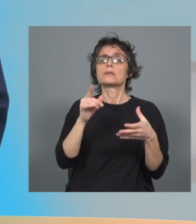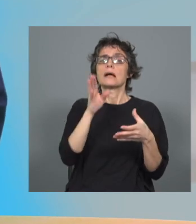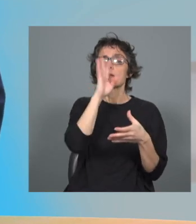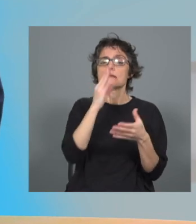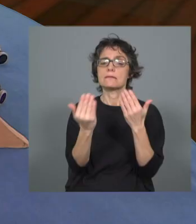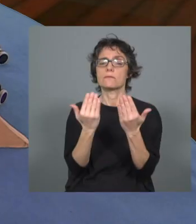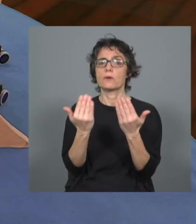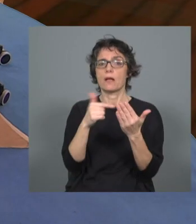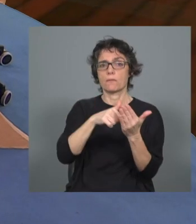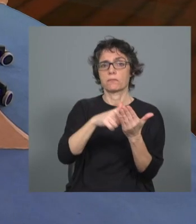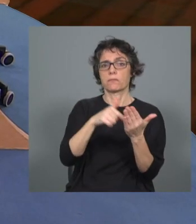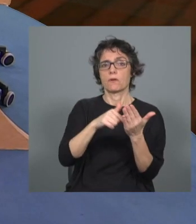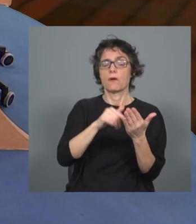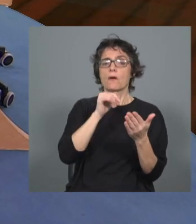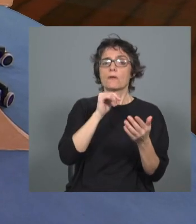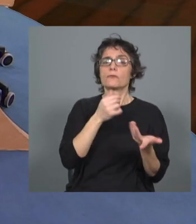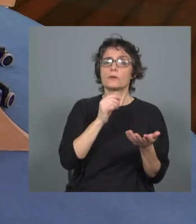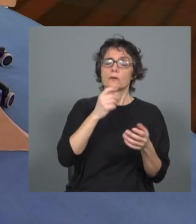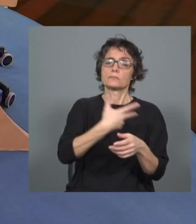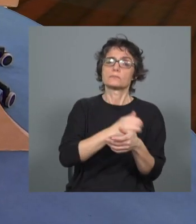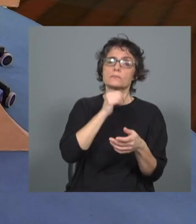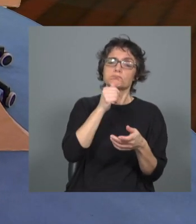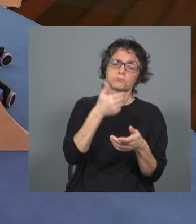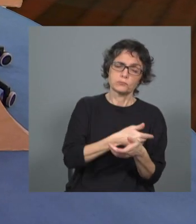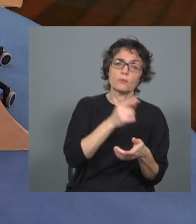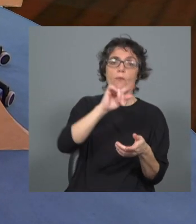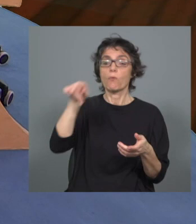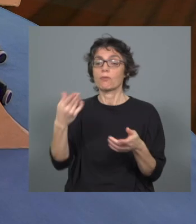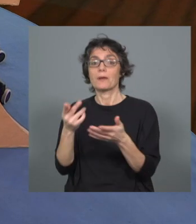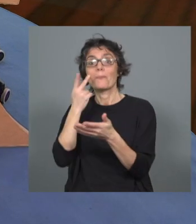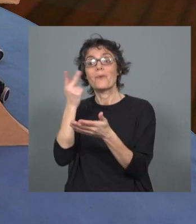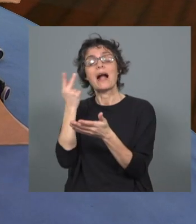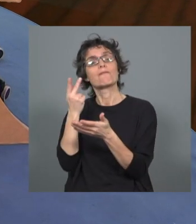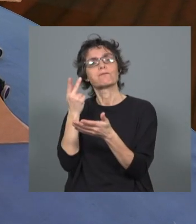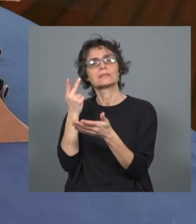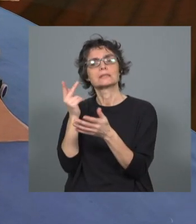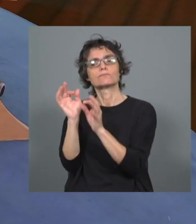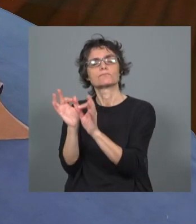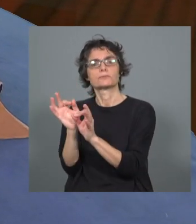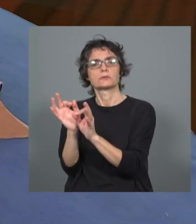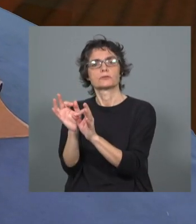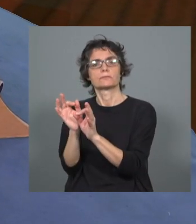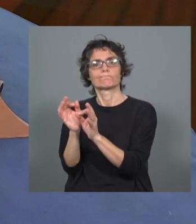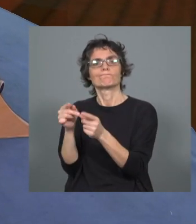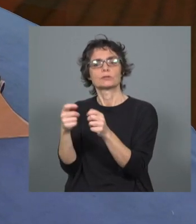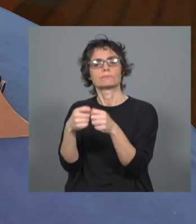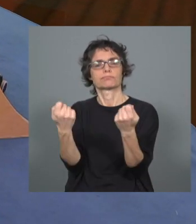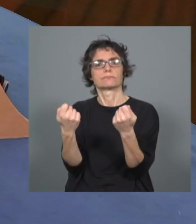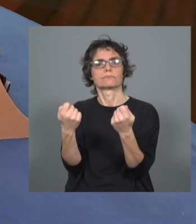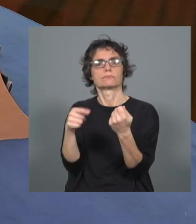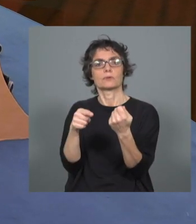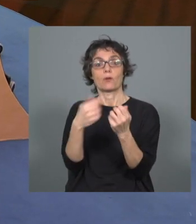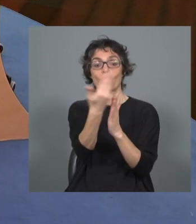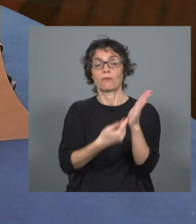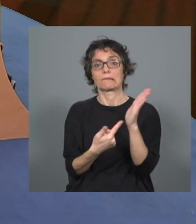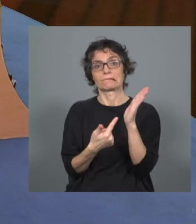inviolabilidade da vida humana garantida constitucionalmente. Portanto, esta não é uma questão de todo pacífica. Não podemos ler esta declaração como